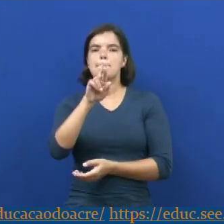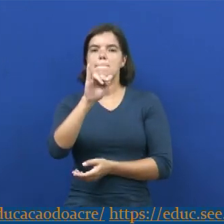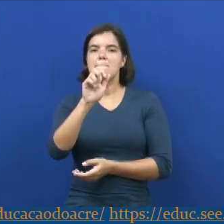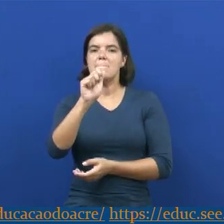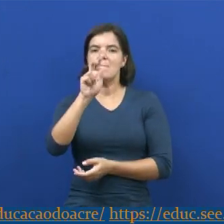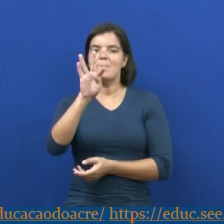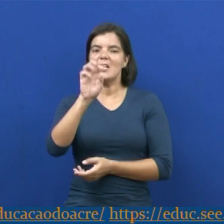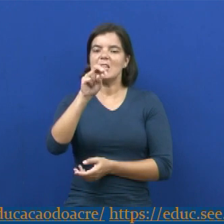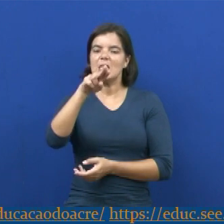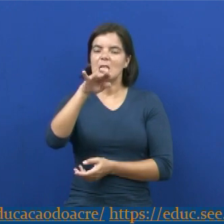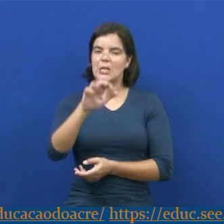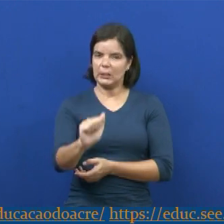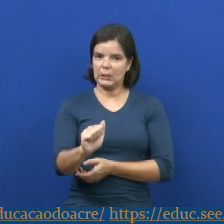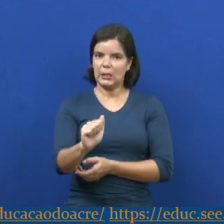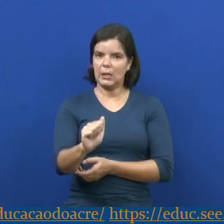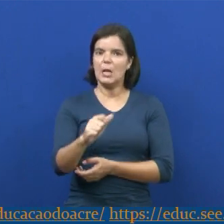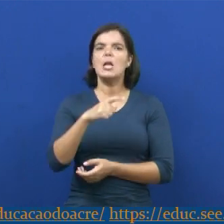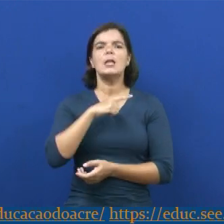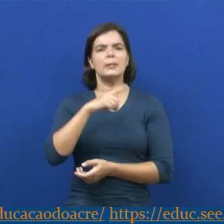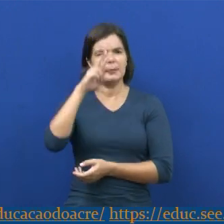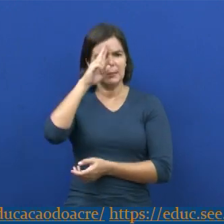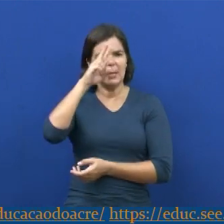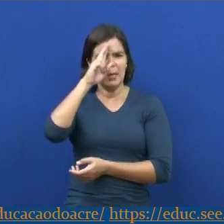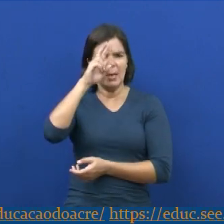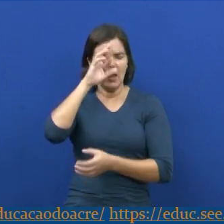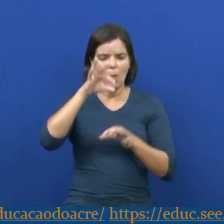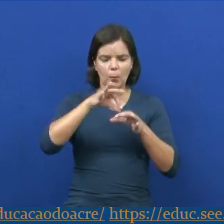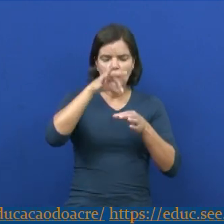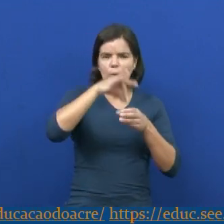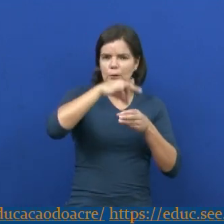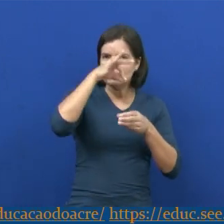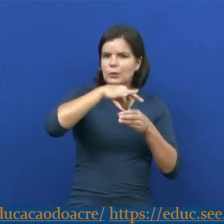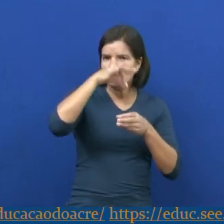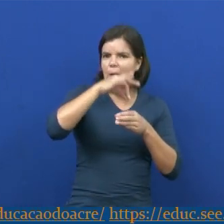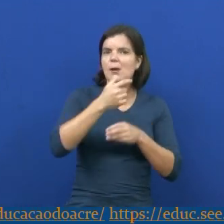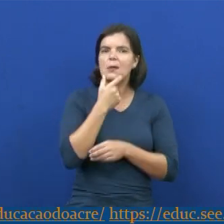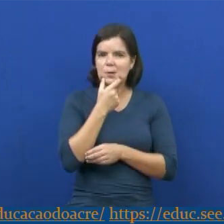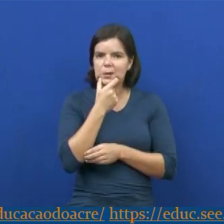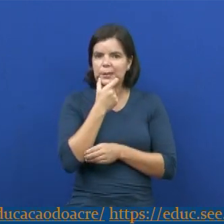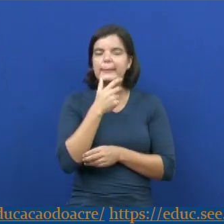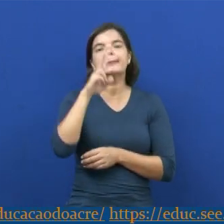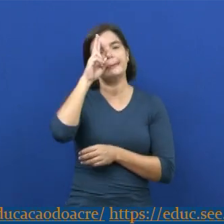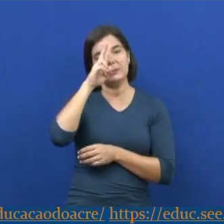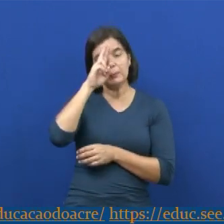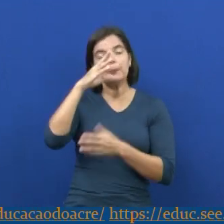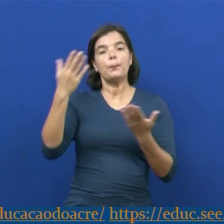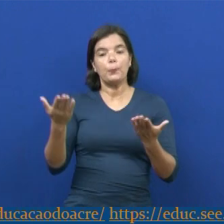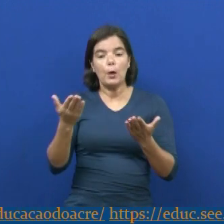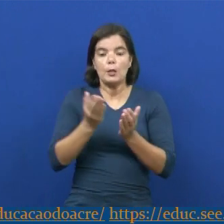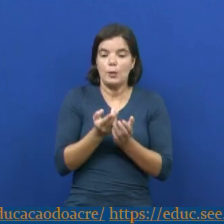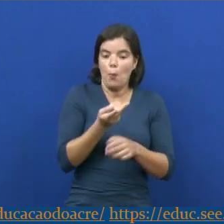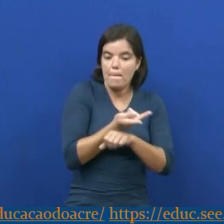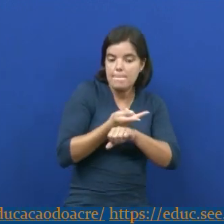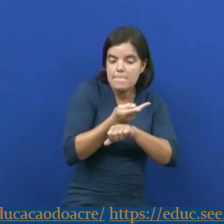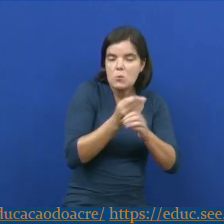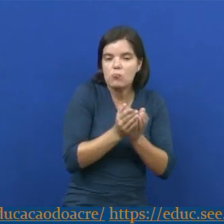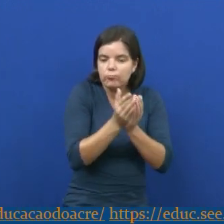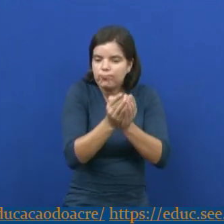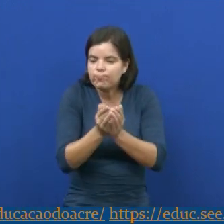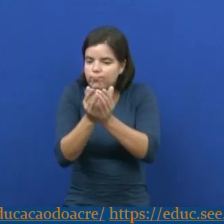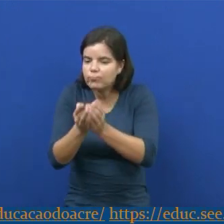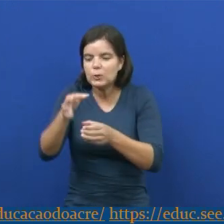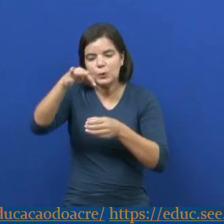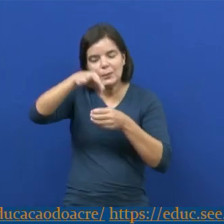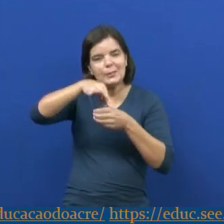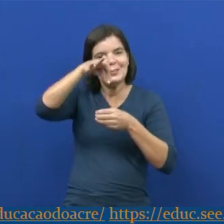só o chá, né? Eles queriam chá. Lembra do famoso chá inglês? Pois é. Eles foram atrás do chá, partiram em busca